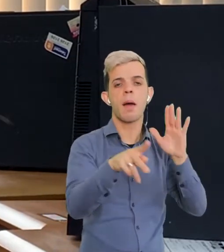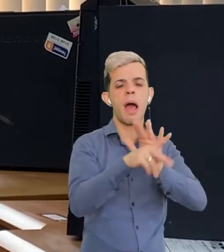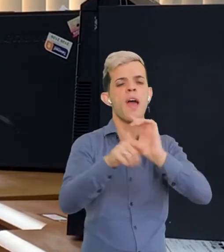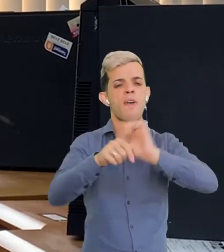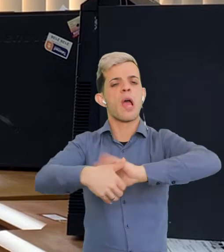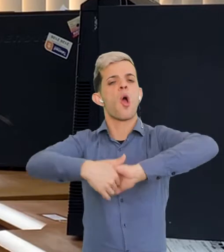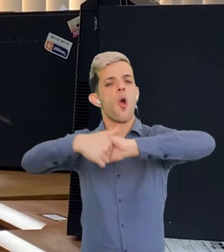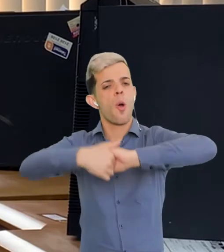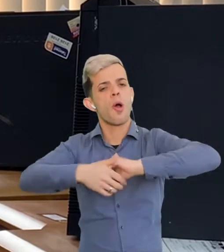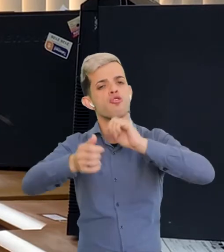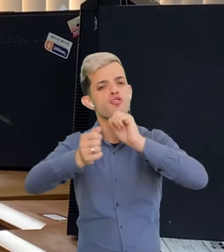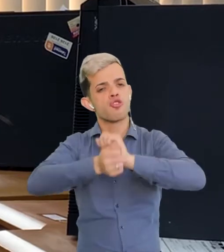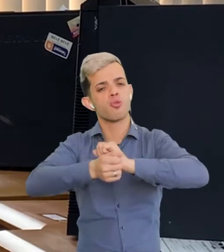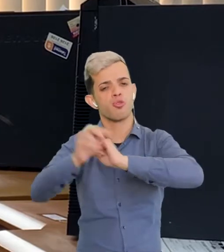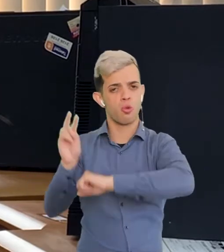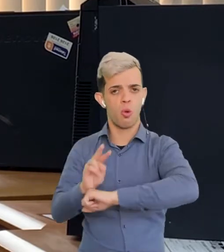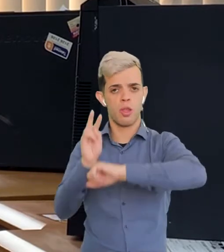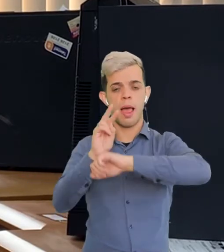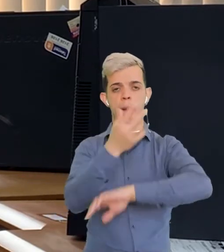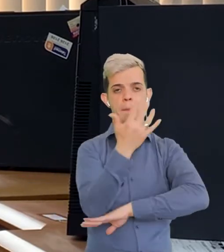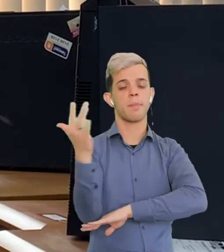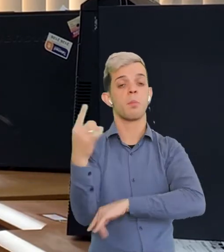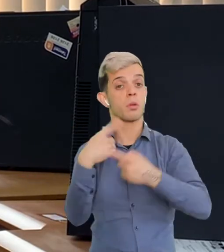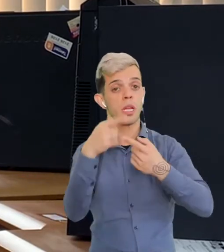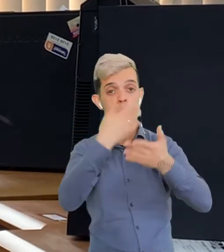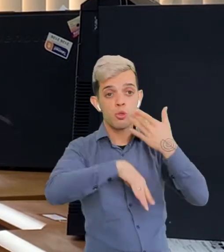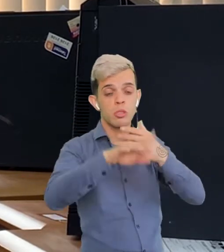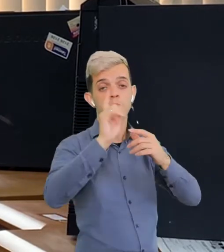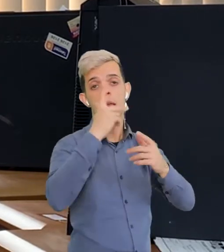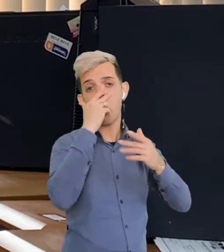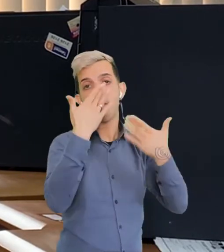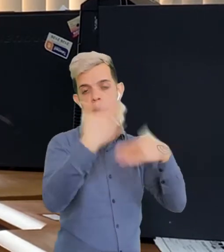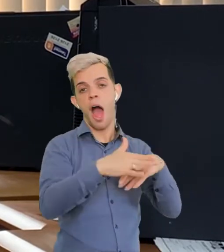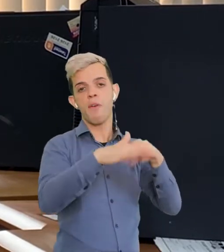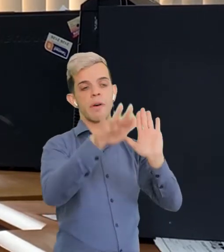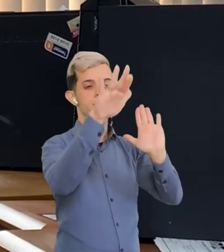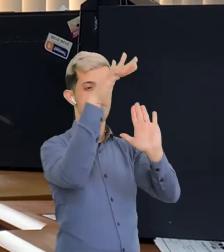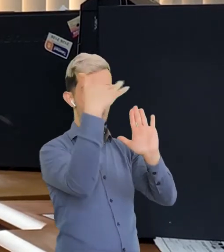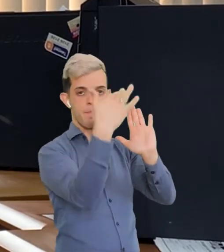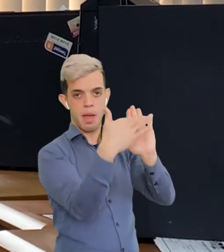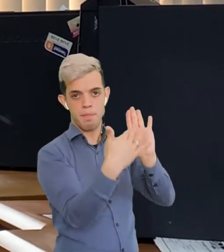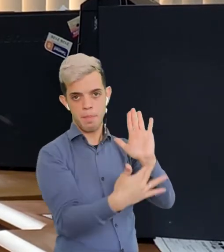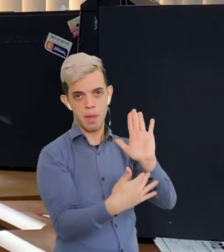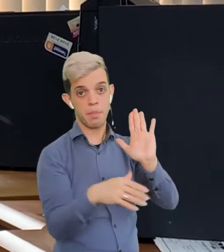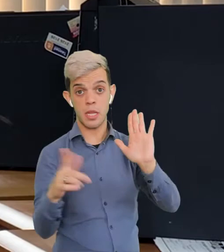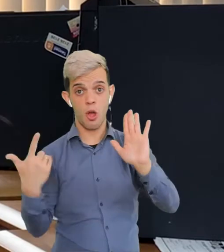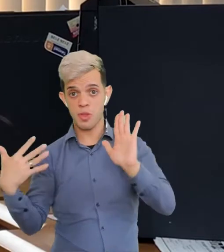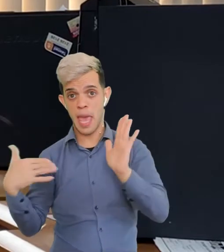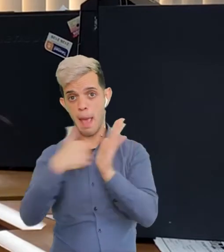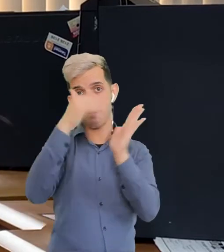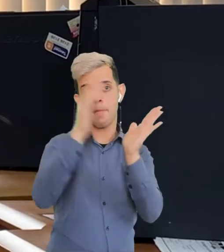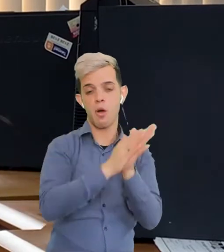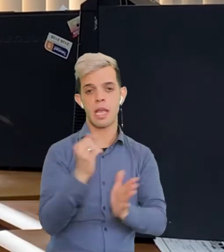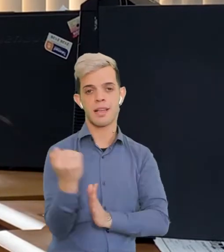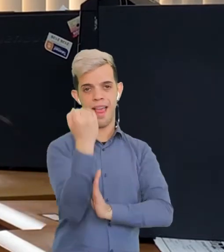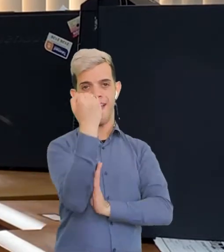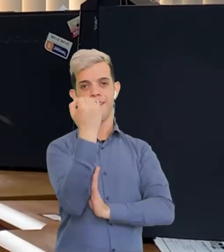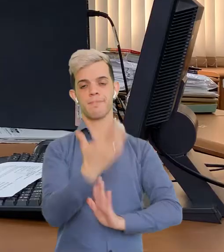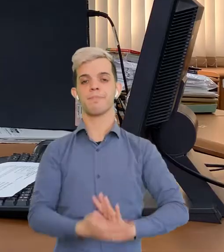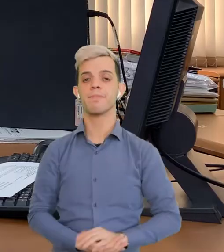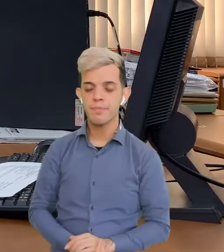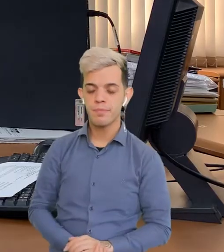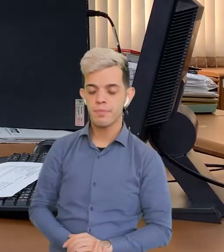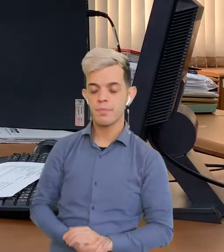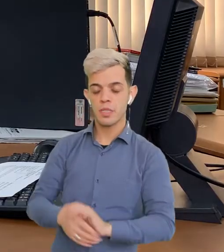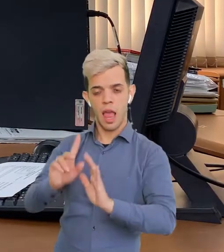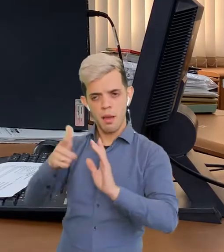que ele firmou o termo de compromisso ambiental, porque isso serve para amenizar a aplicação da penalidade.